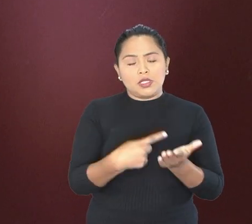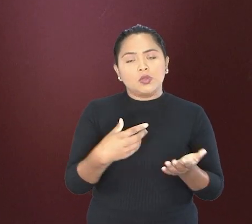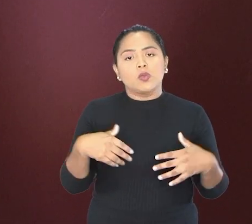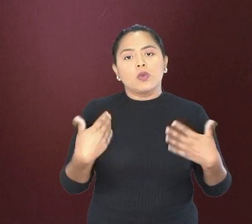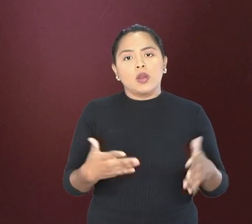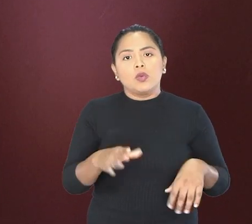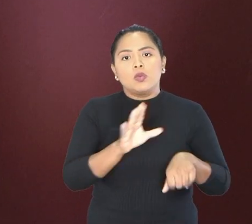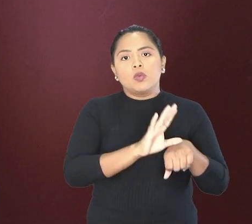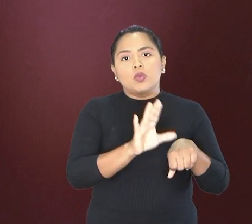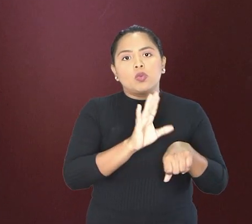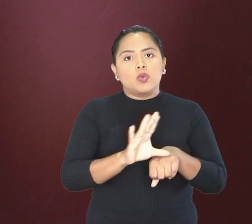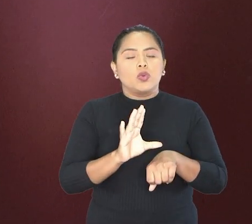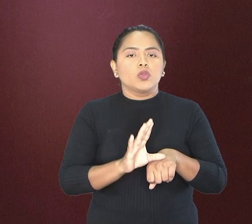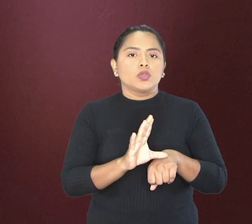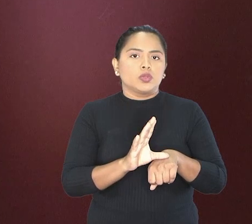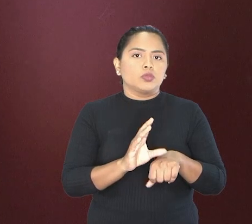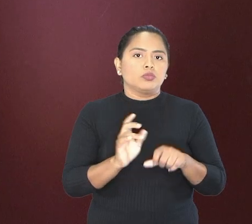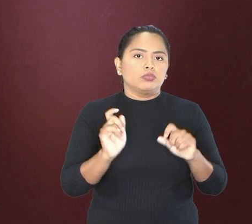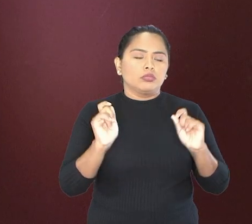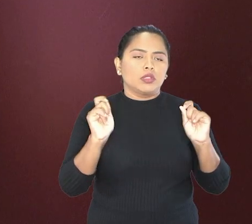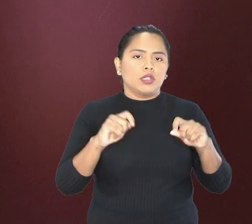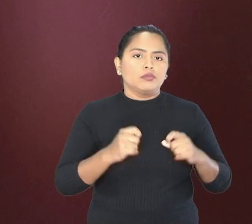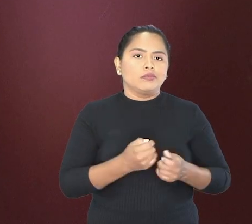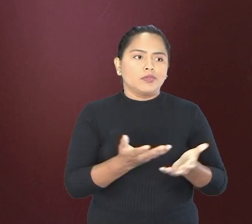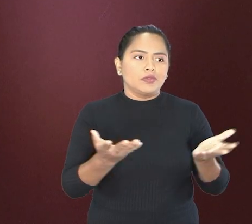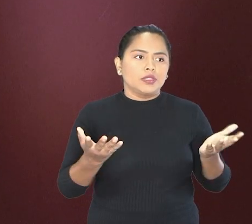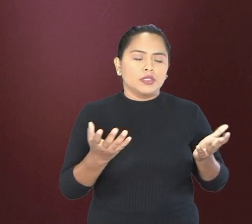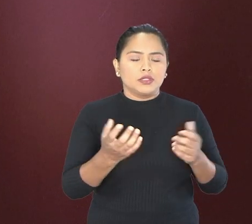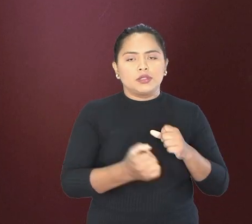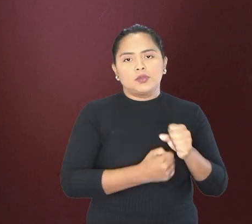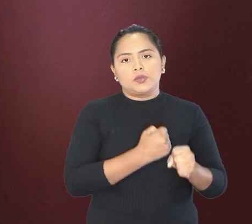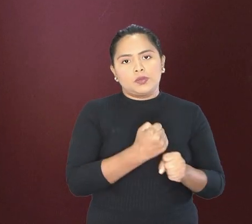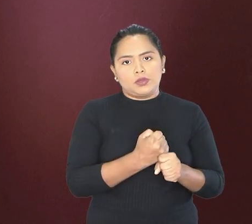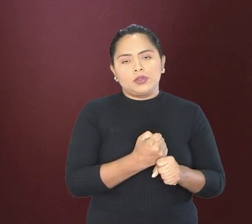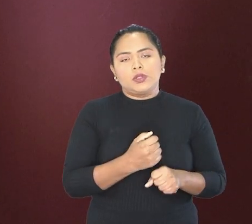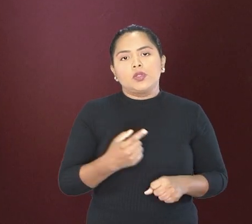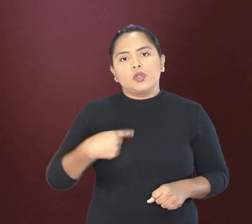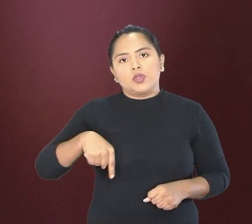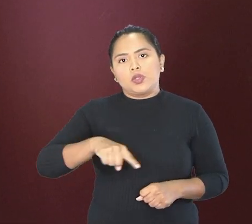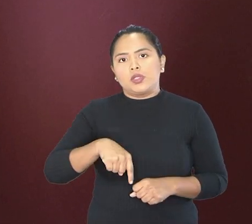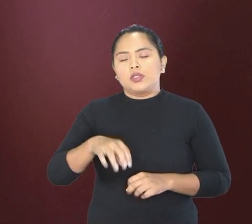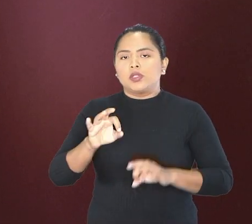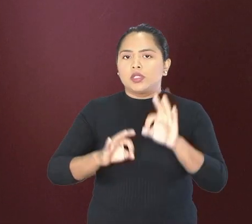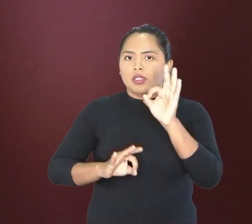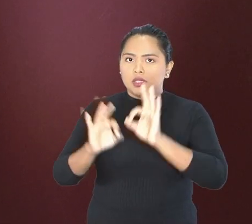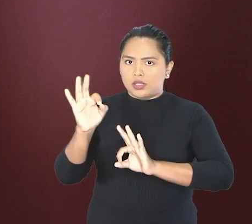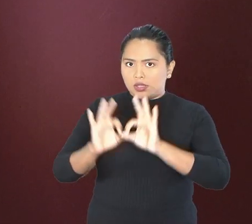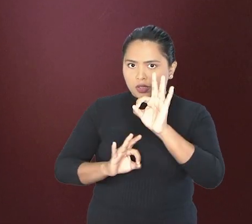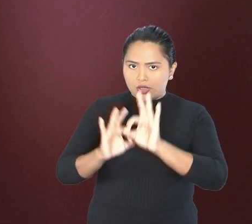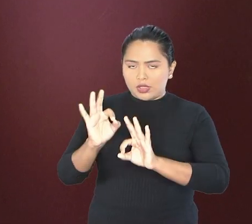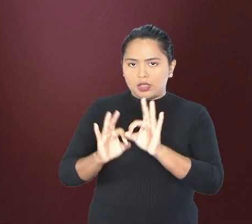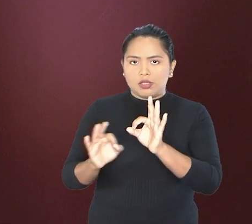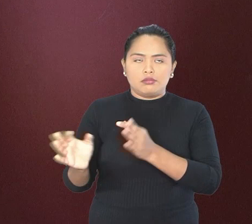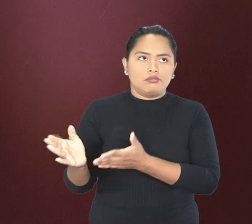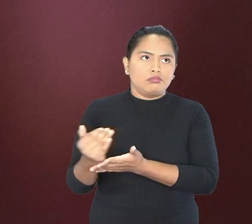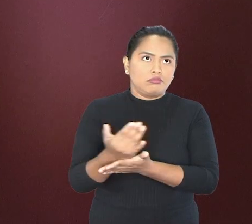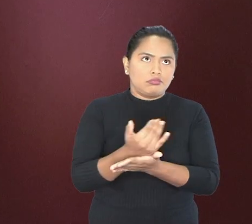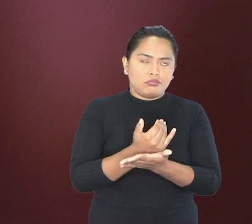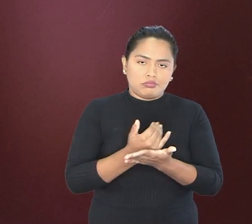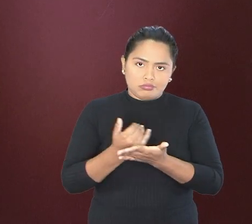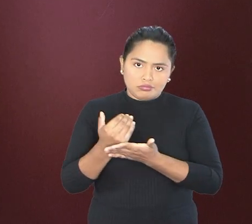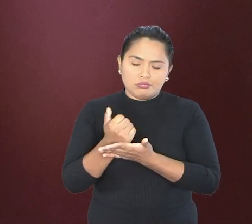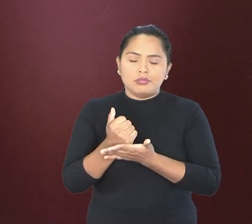que a gente vai ofertar naquele ano. Então, a gente faz esse levantamento, esse planejamento por meio do levantamento de necessidade, a